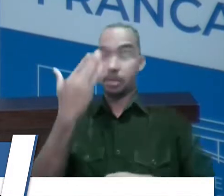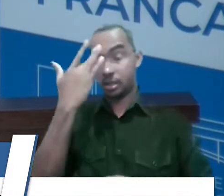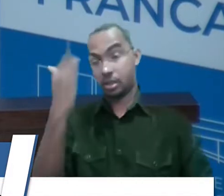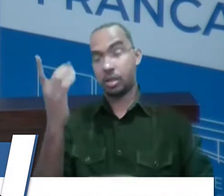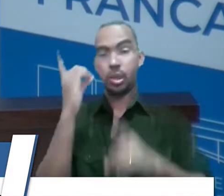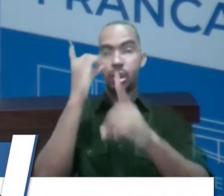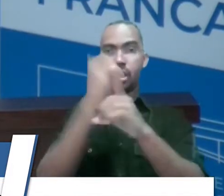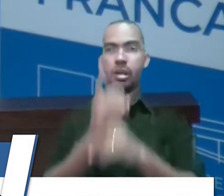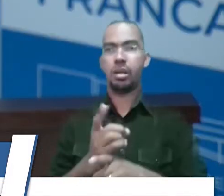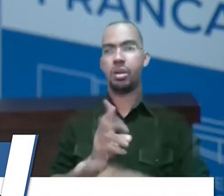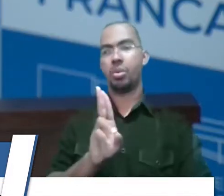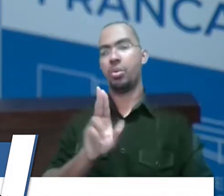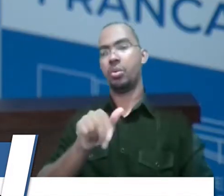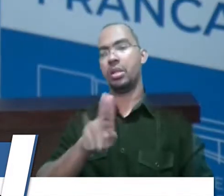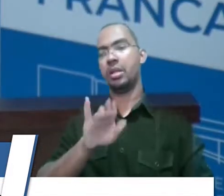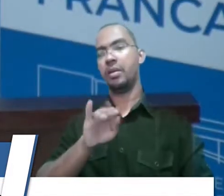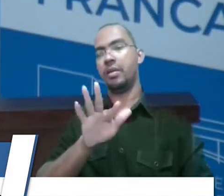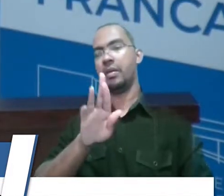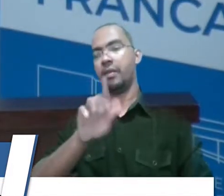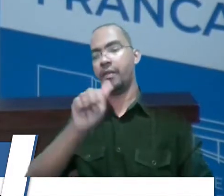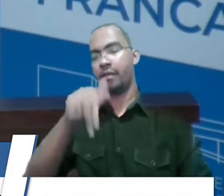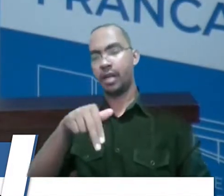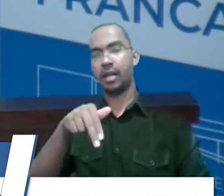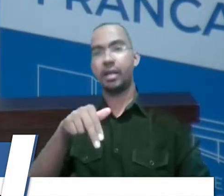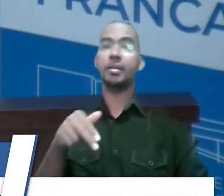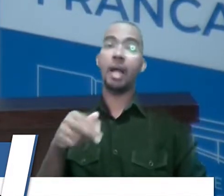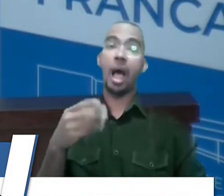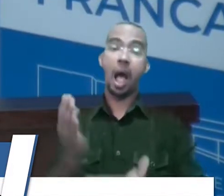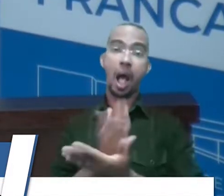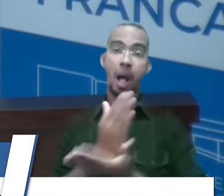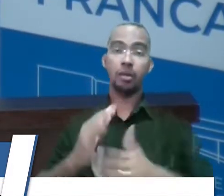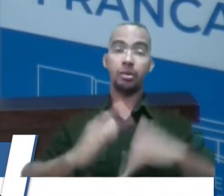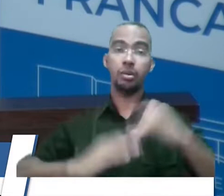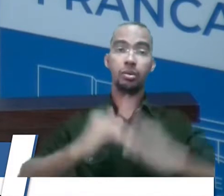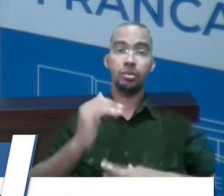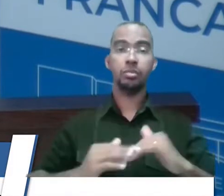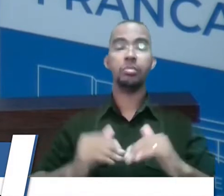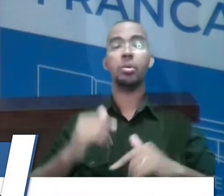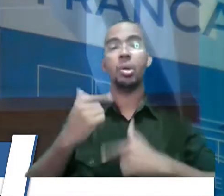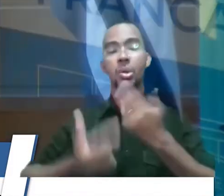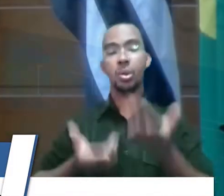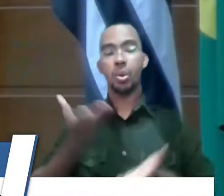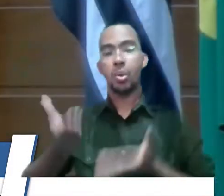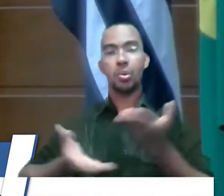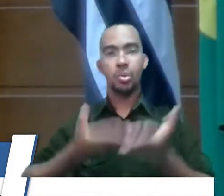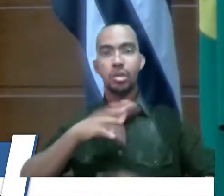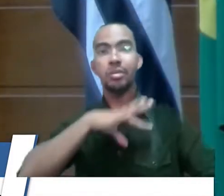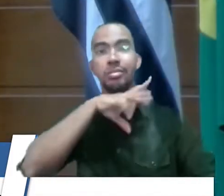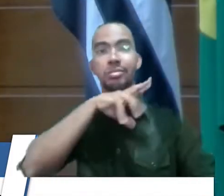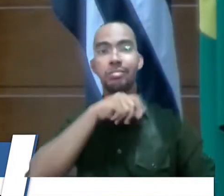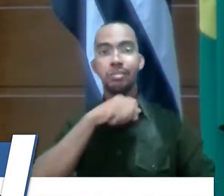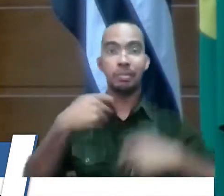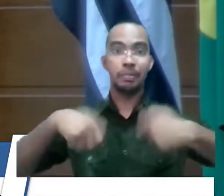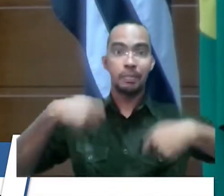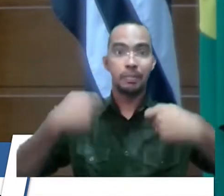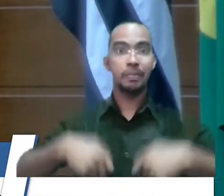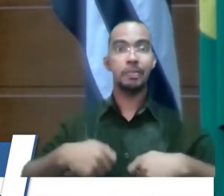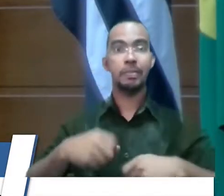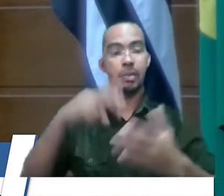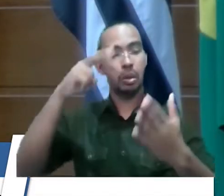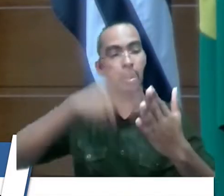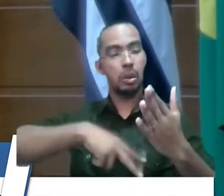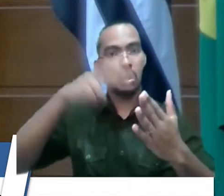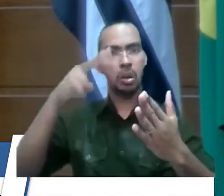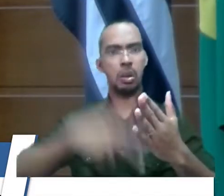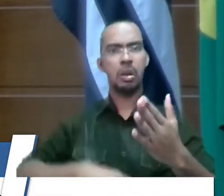né? Agora, imagina os profissionais que estão lá cuidando dos animais, ter que ficar lendo um monte de baboseira